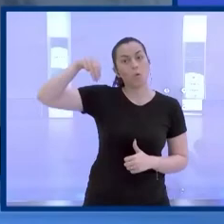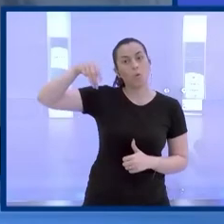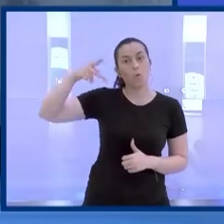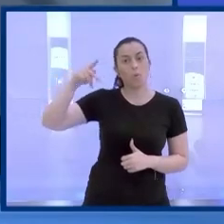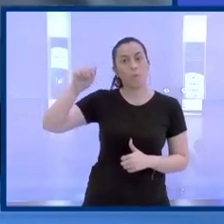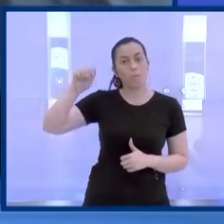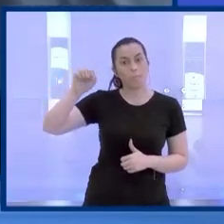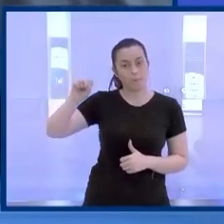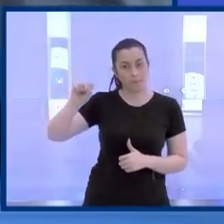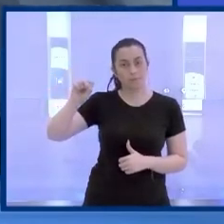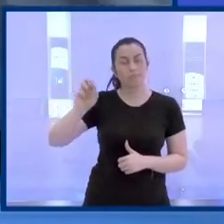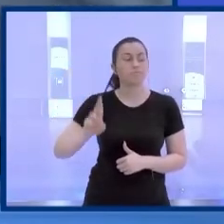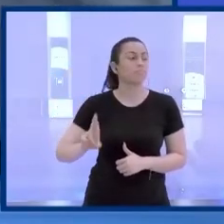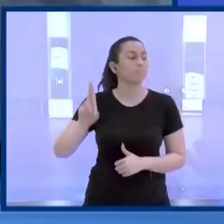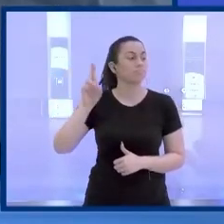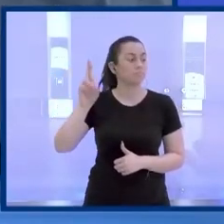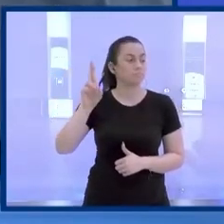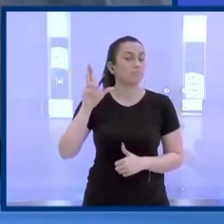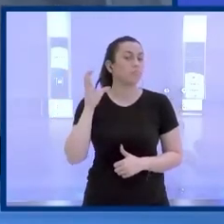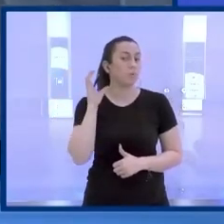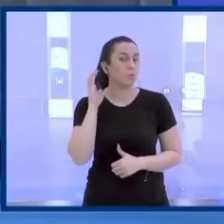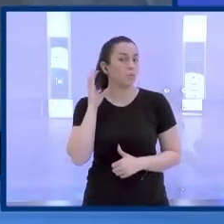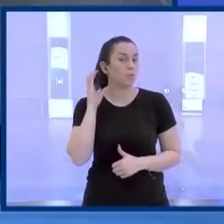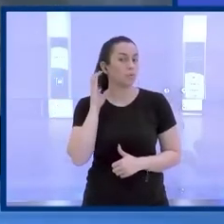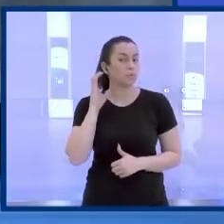pela corretora Itaú.